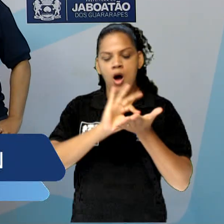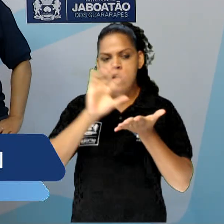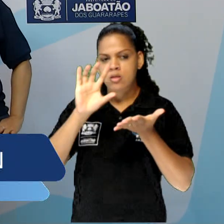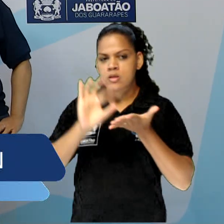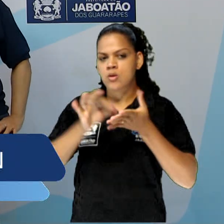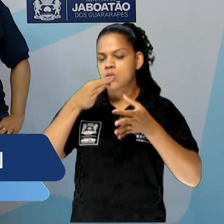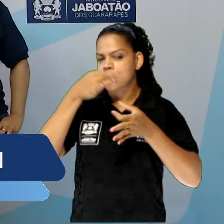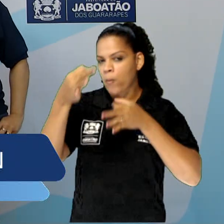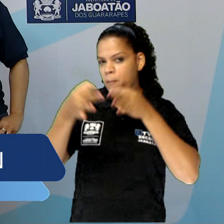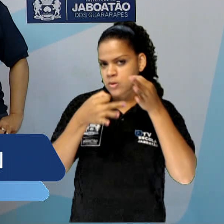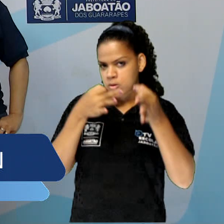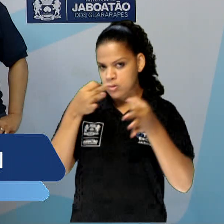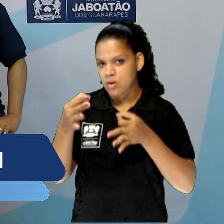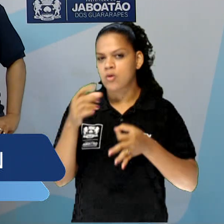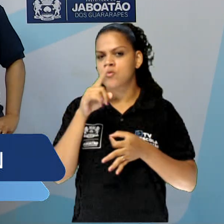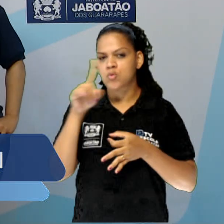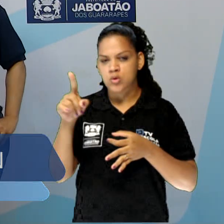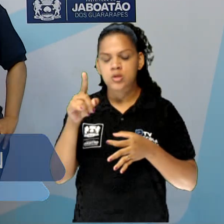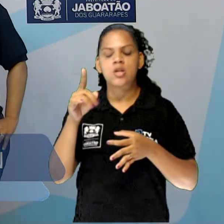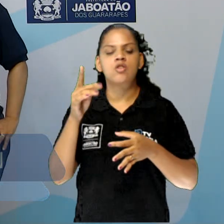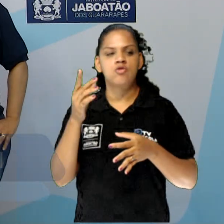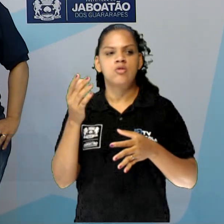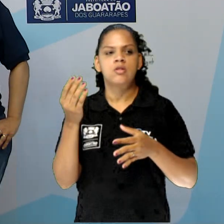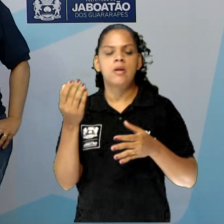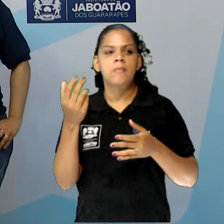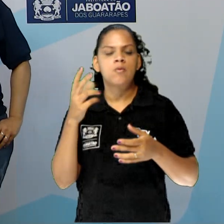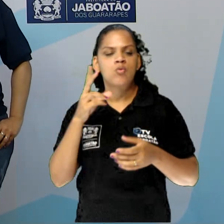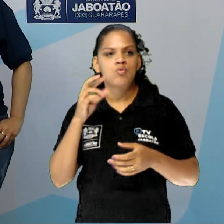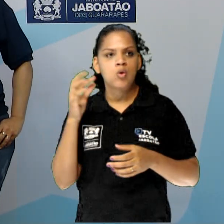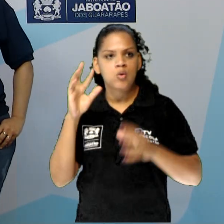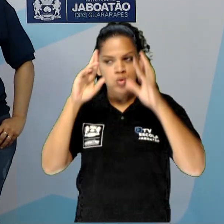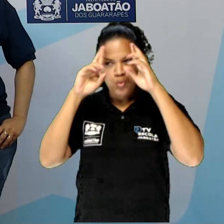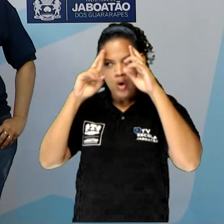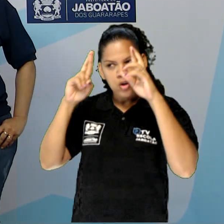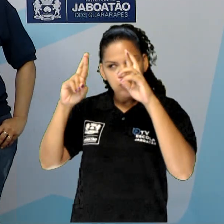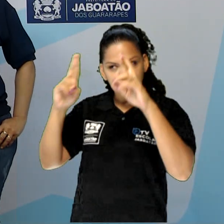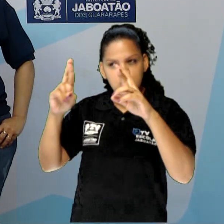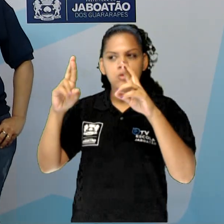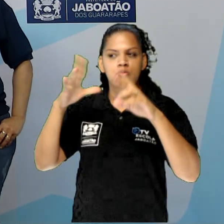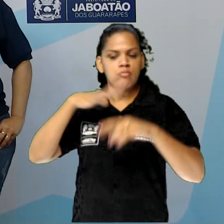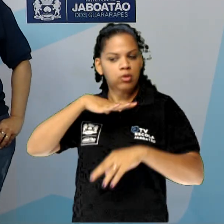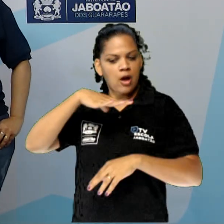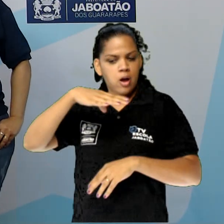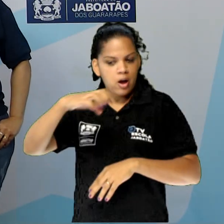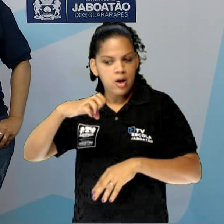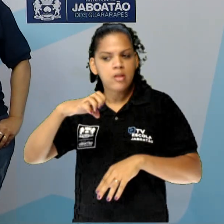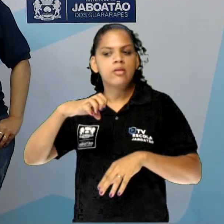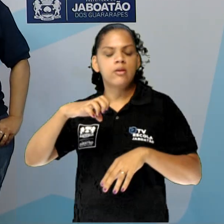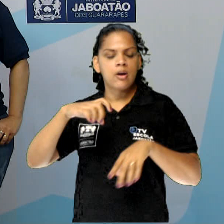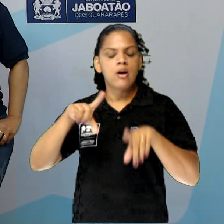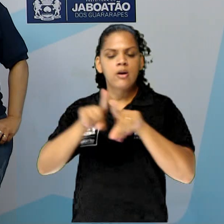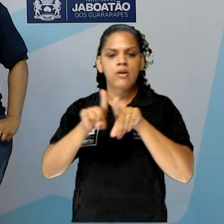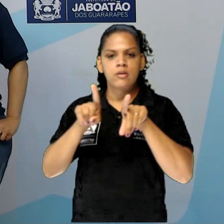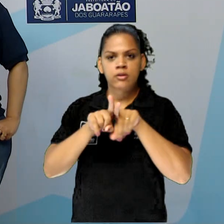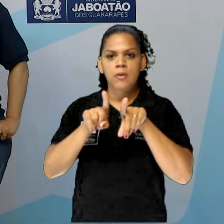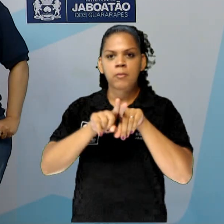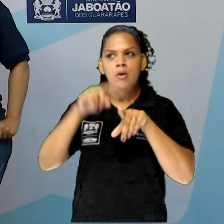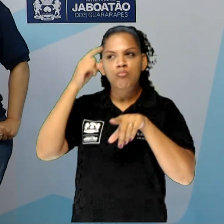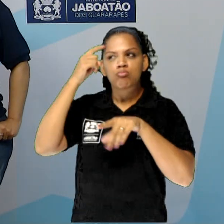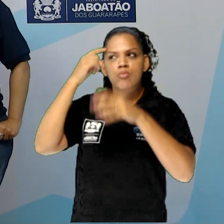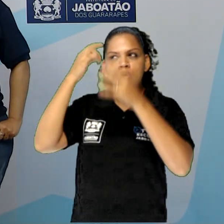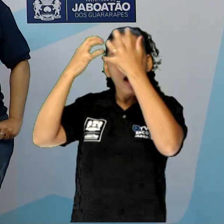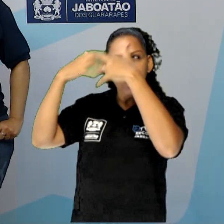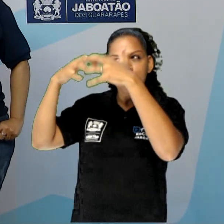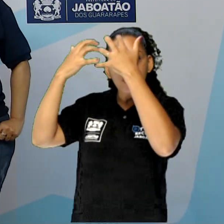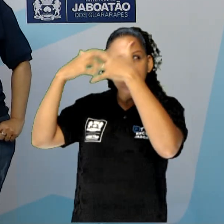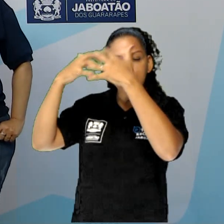guardadinho no coração de vocês a questão do respeito, ética e uma reflexão, uma criticidade de